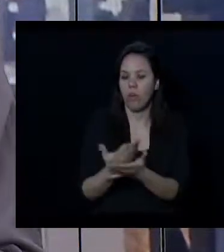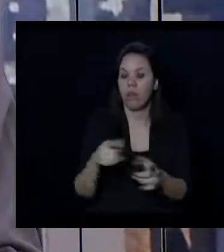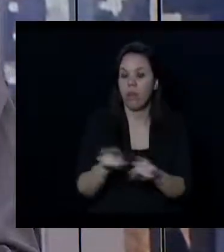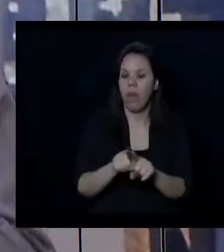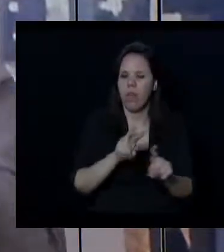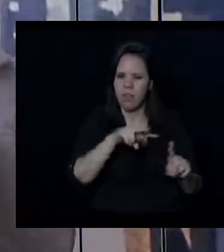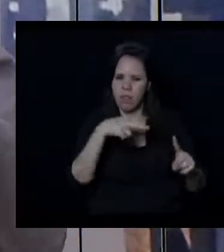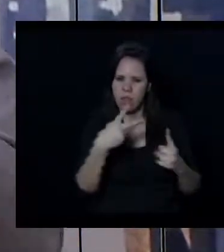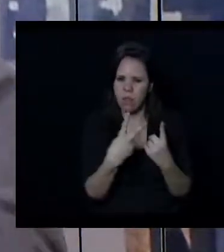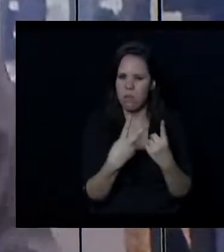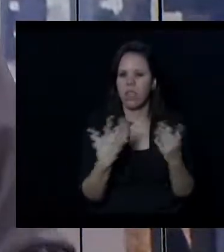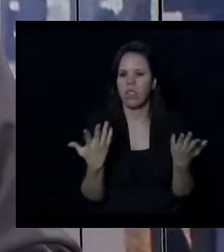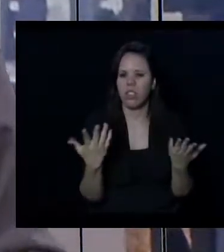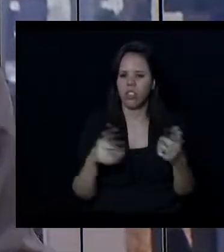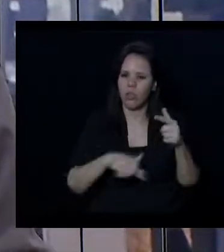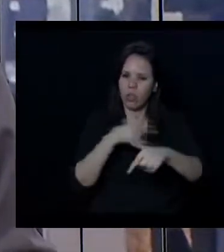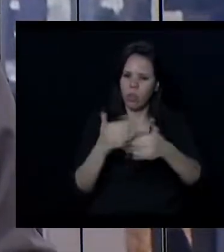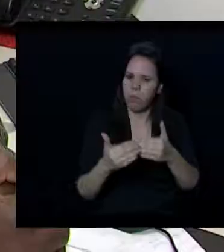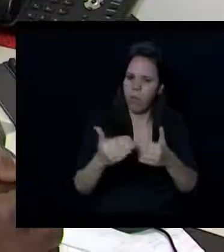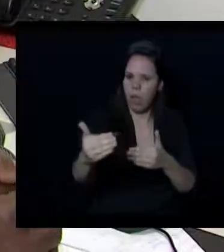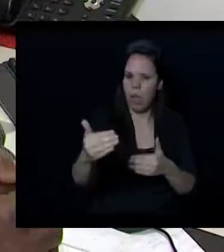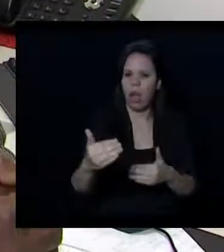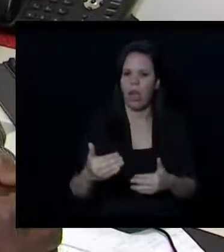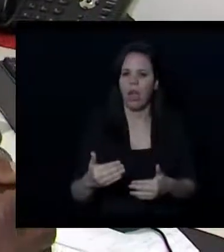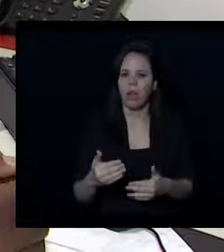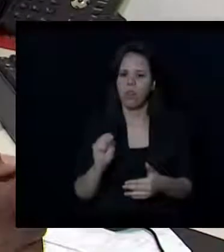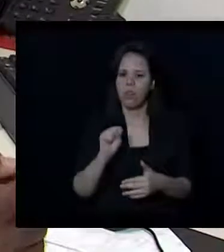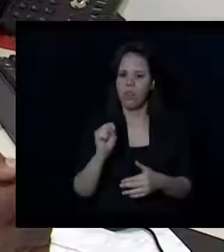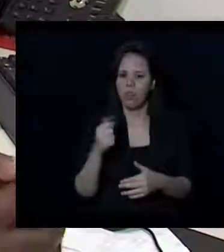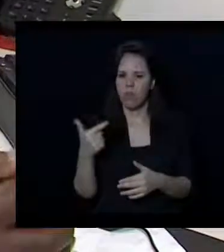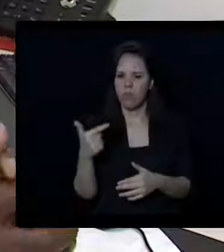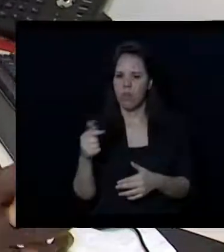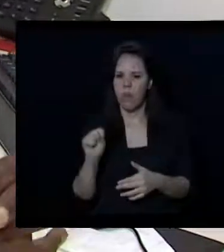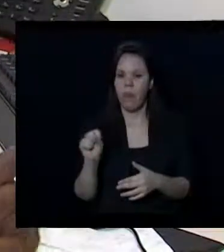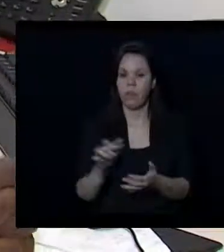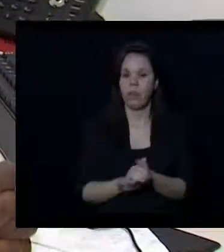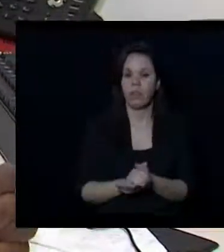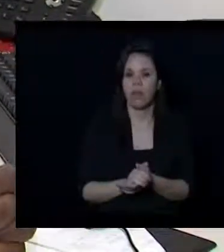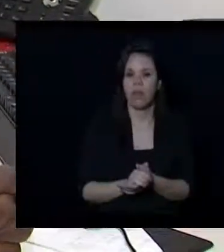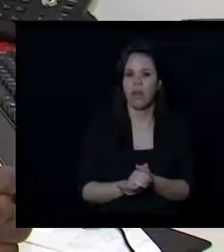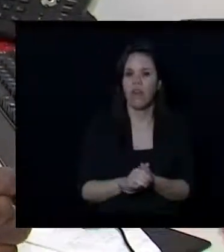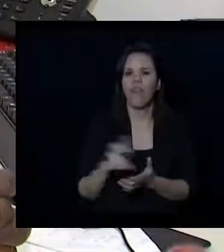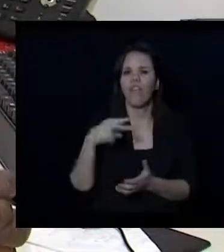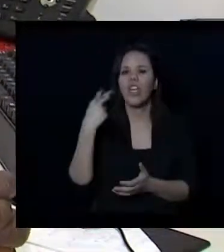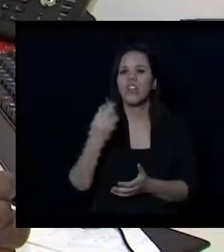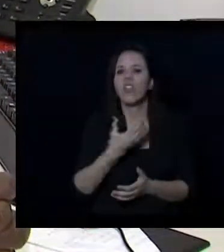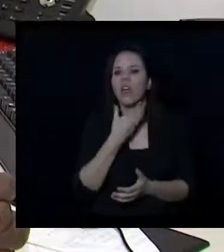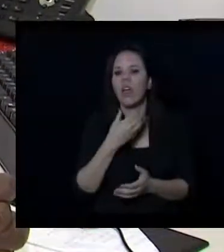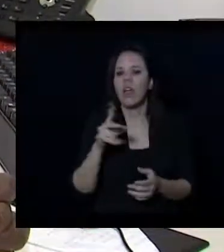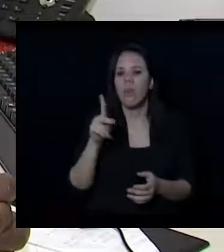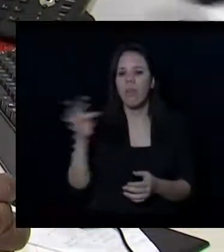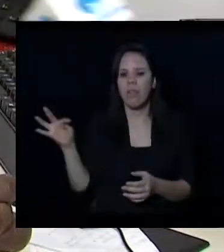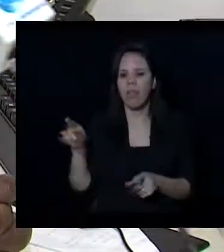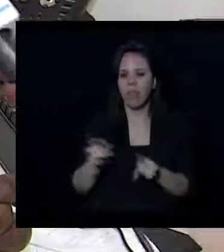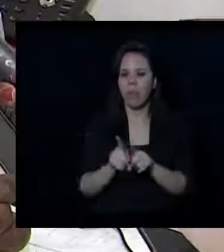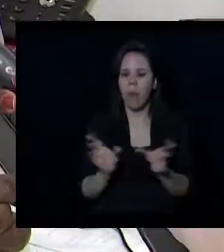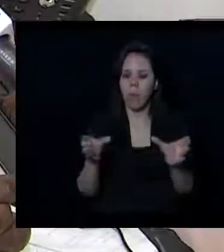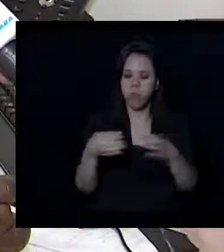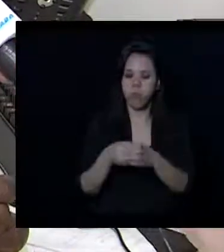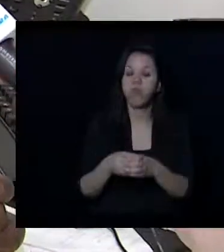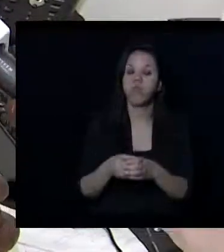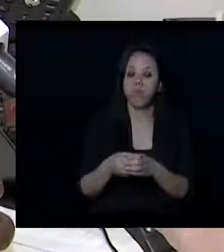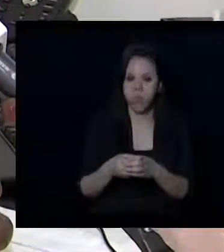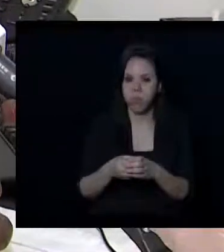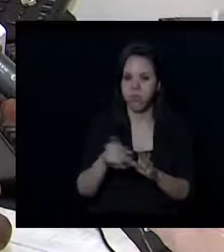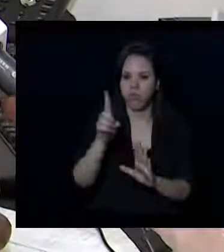dos trabalhos para o segundo semestre. O vereador Carlão do PT fez um balanço sobre a Comissão dos Direitos Humanos nos primeiros